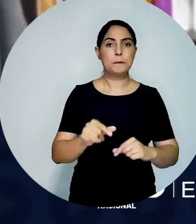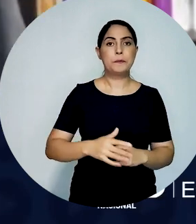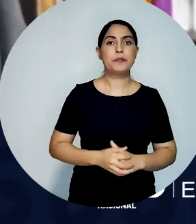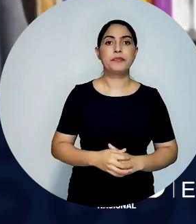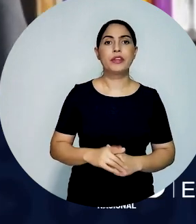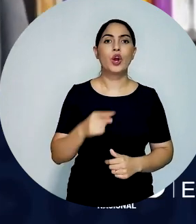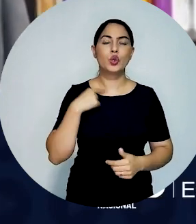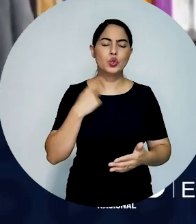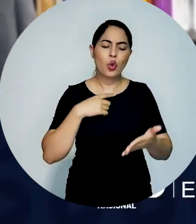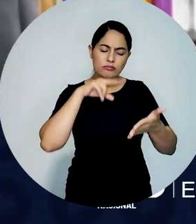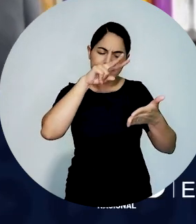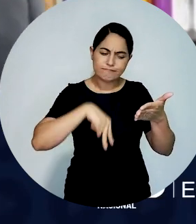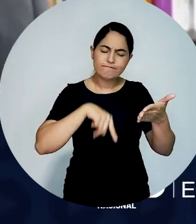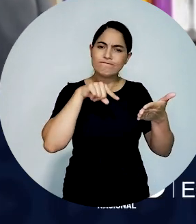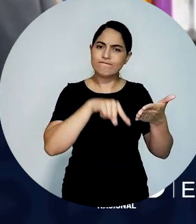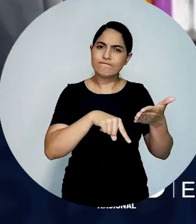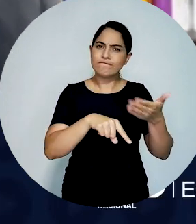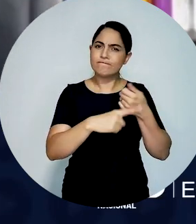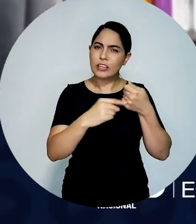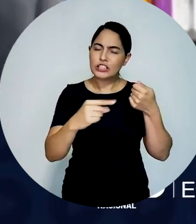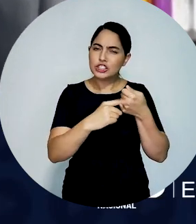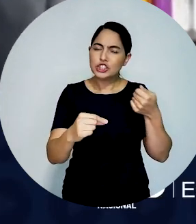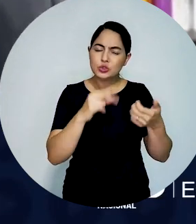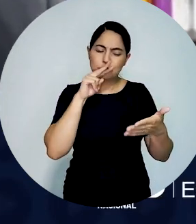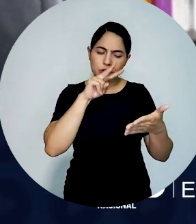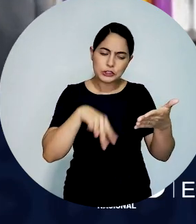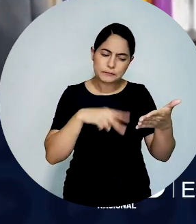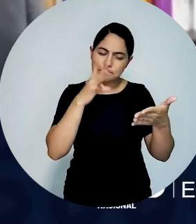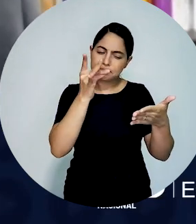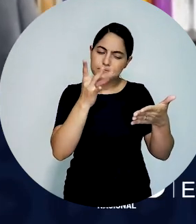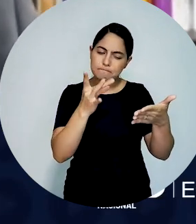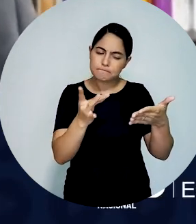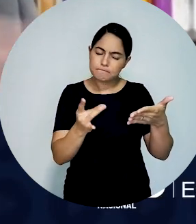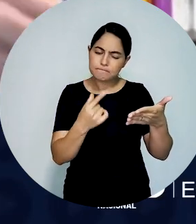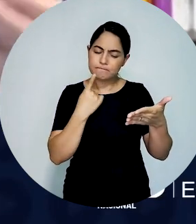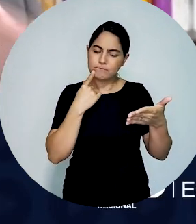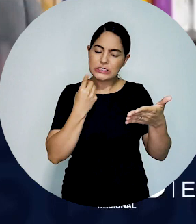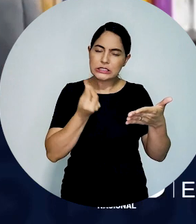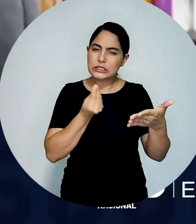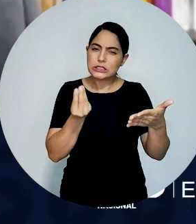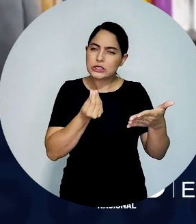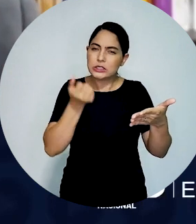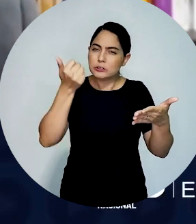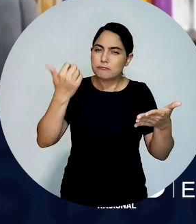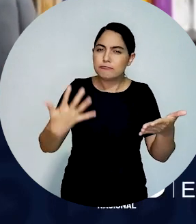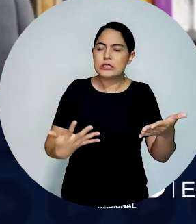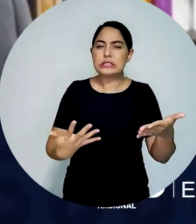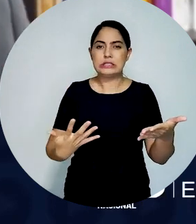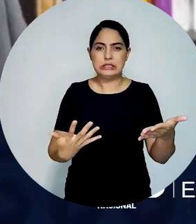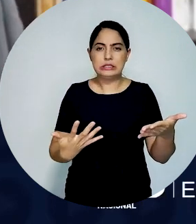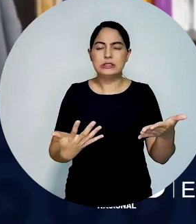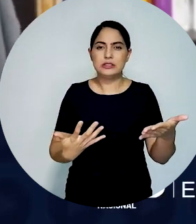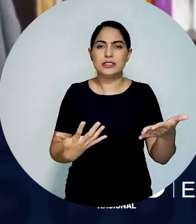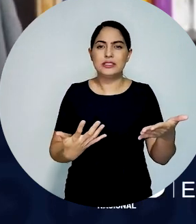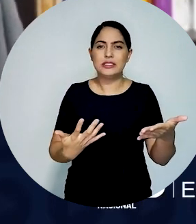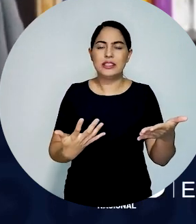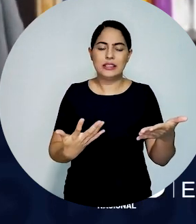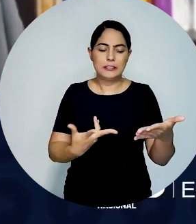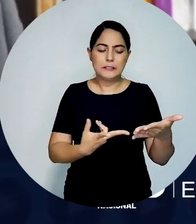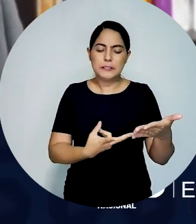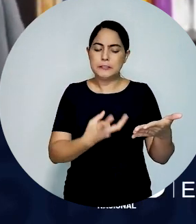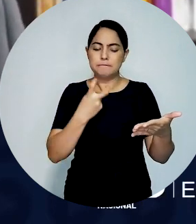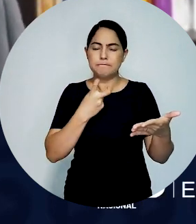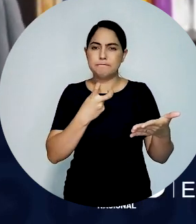caso da rescisória. Imagine, o que o dispositivo está dizendo, se a gente assim lê-lo com como é que eu vou